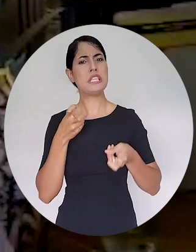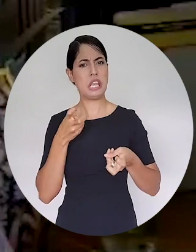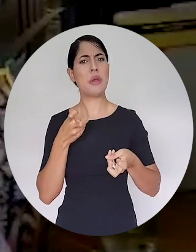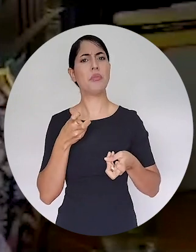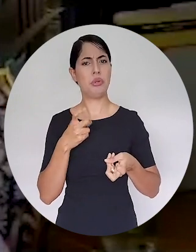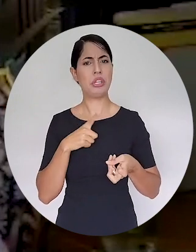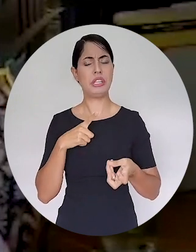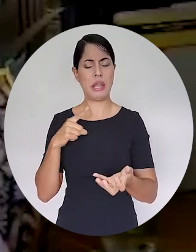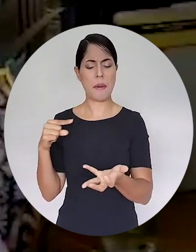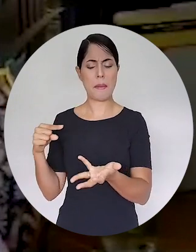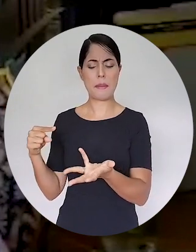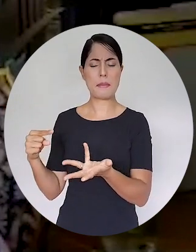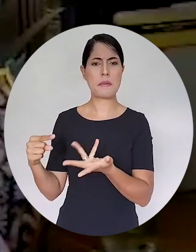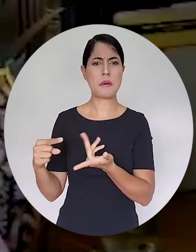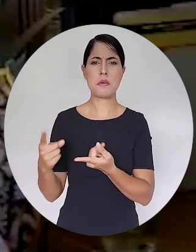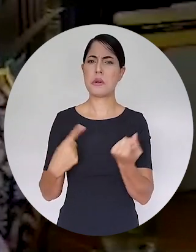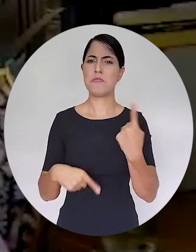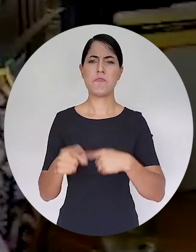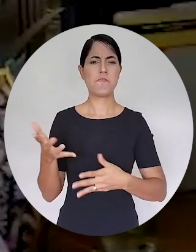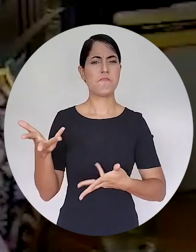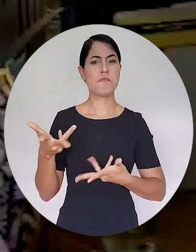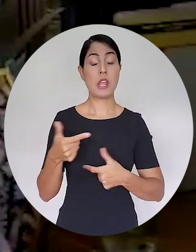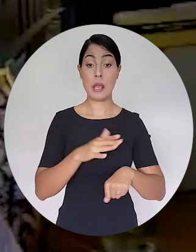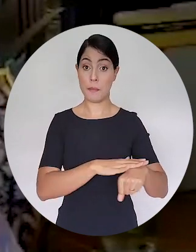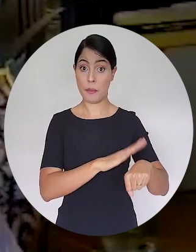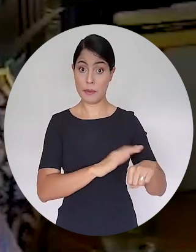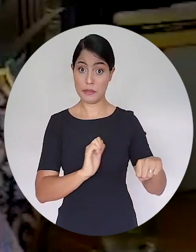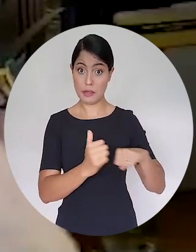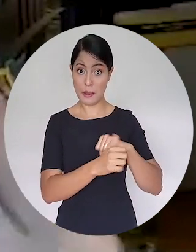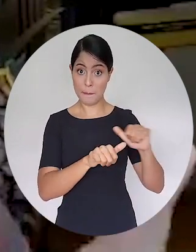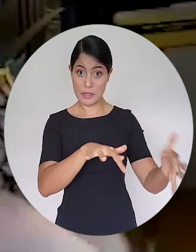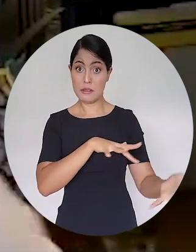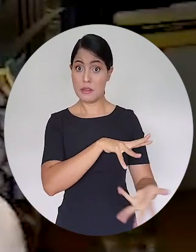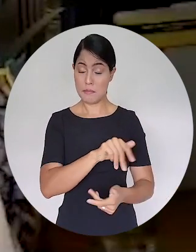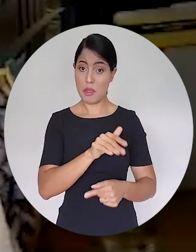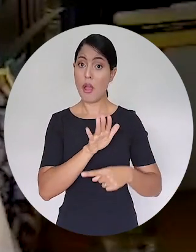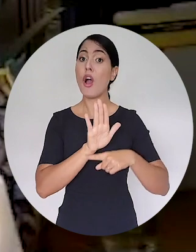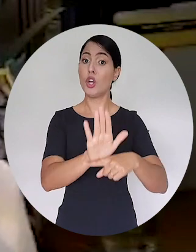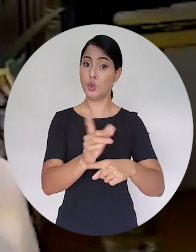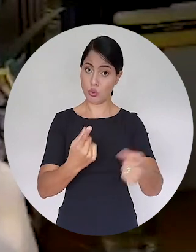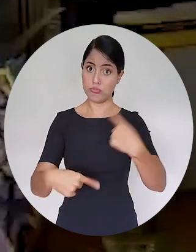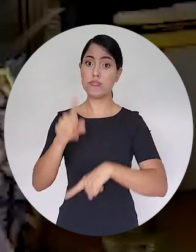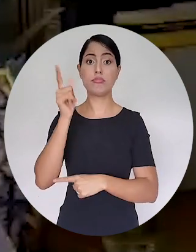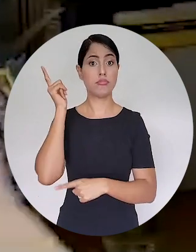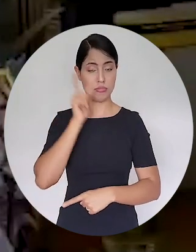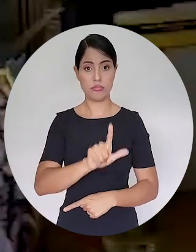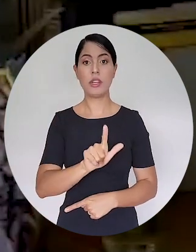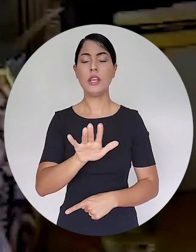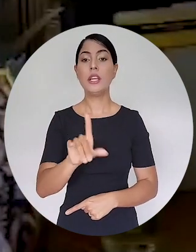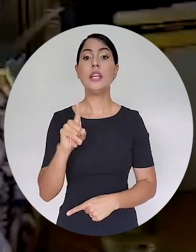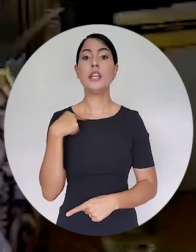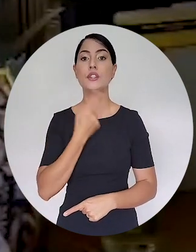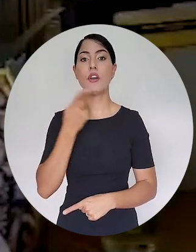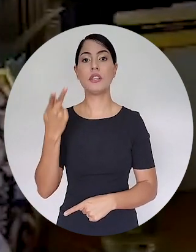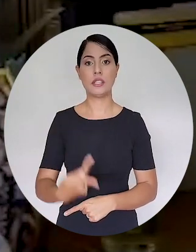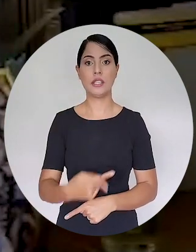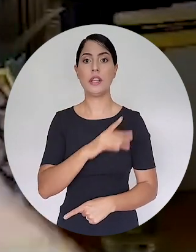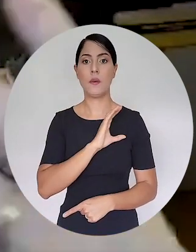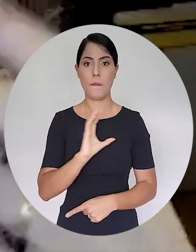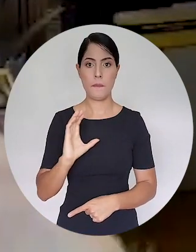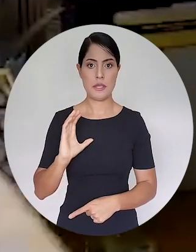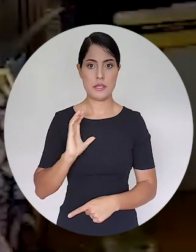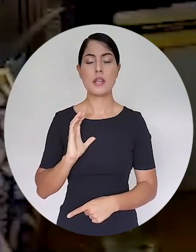acho que a pandemia nos ajudou muito nesse aspecto, e a comissão aqui de mediação da OAB vem fazendo um trabalho muito